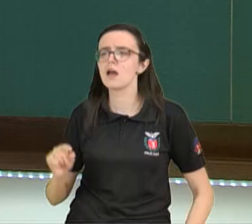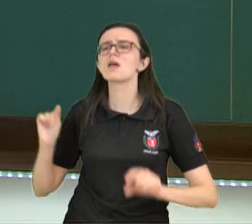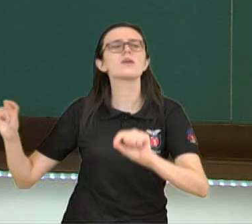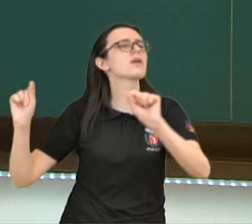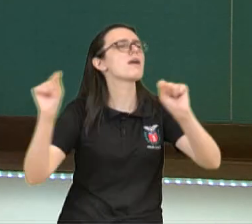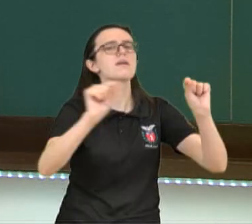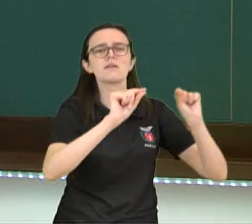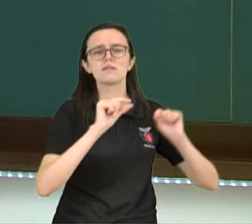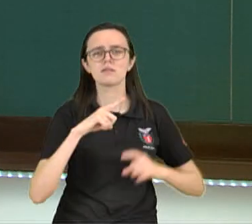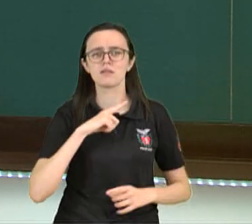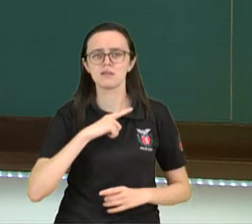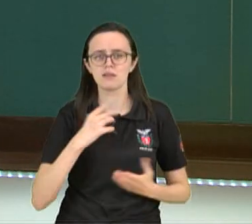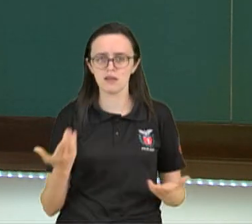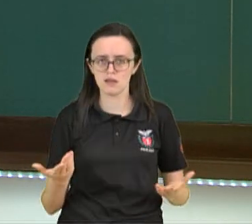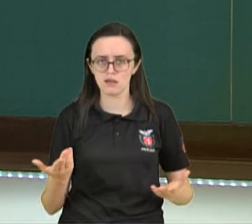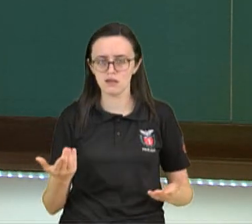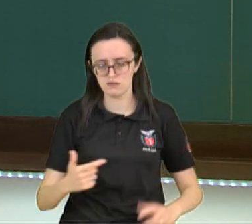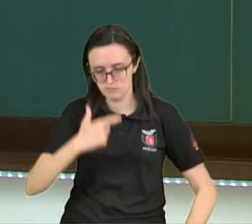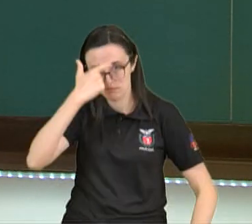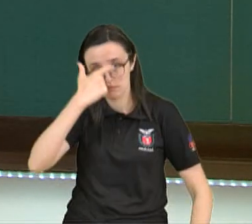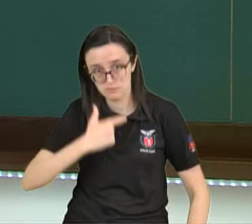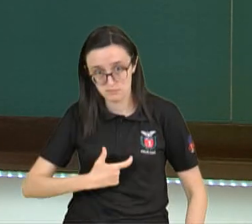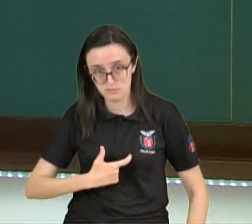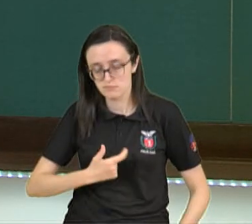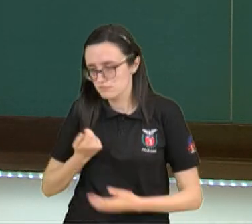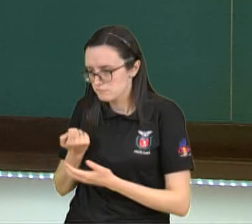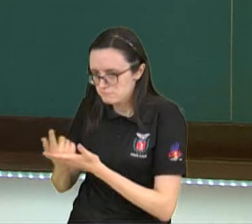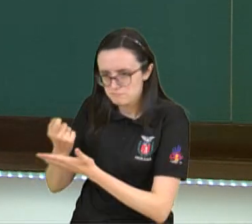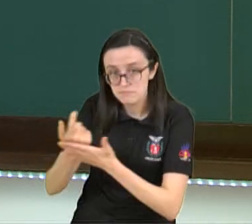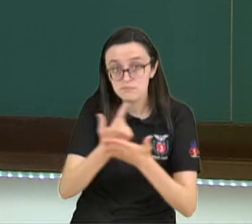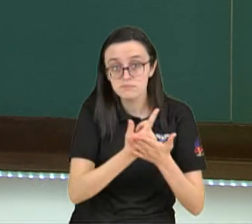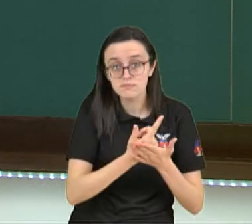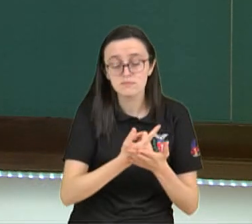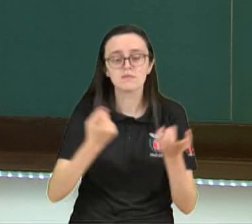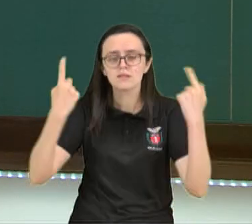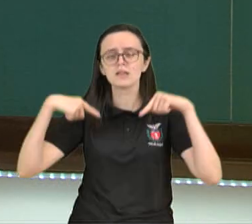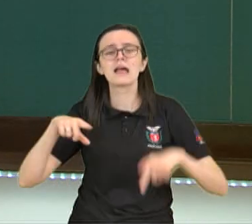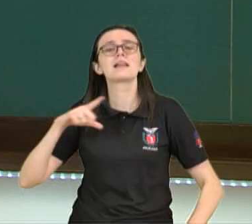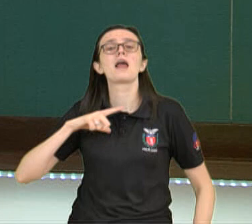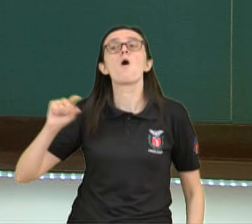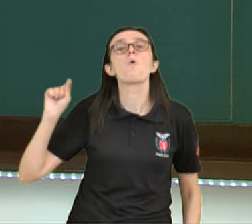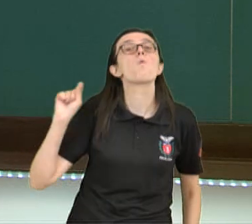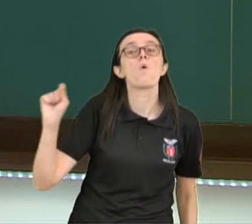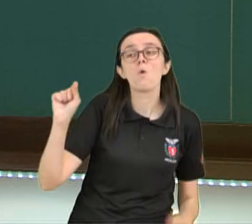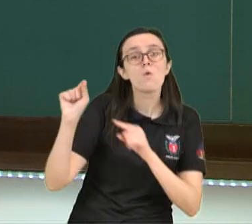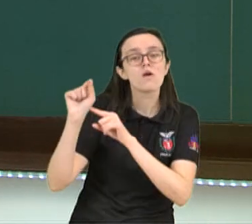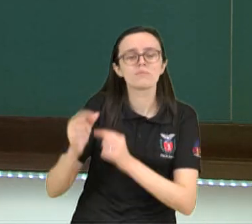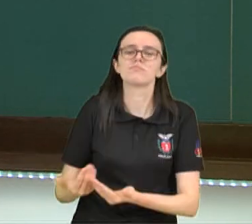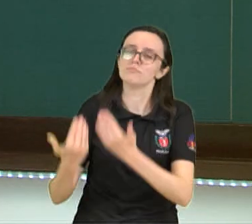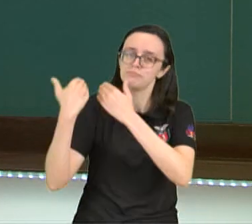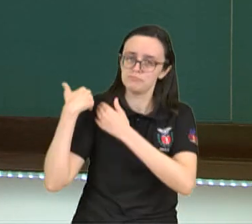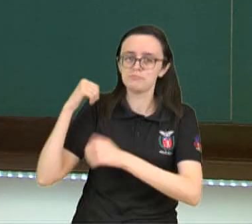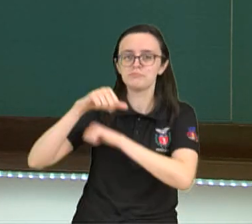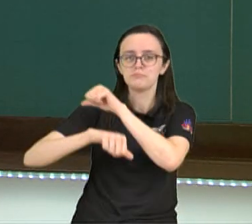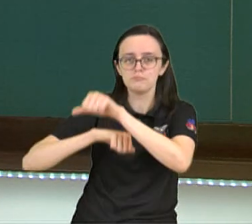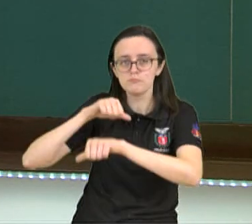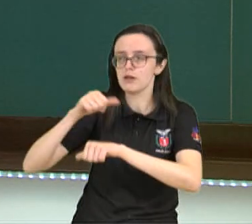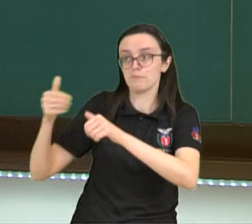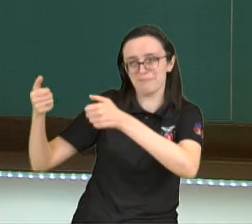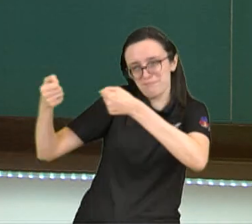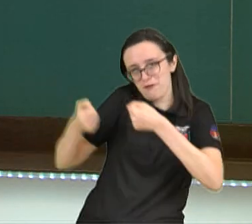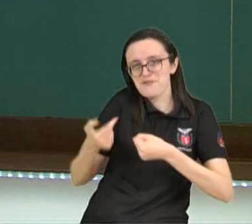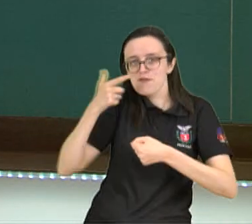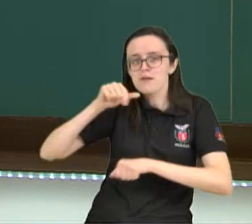quem tem? O consumidor. E o que, que ele tem? A responsabilidade e o poder de mudar o estado a que nos